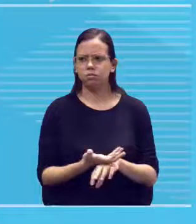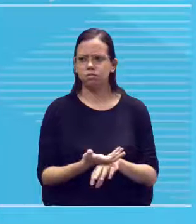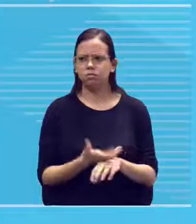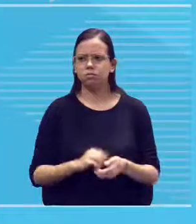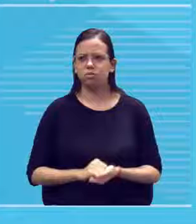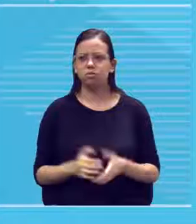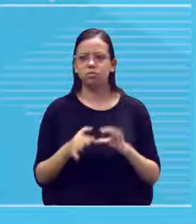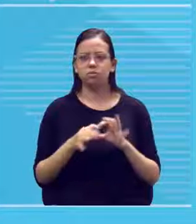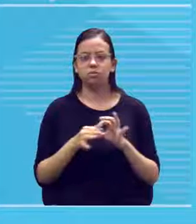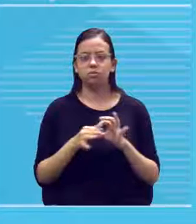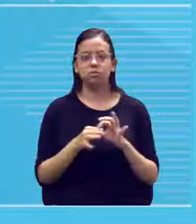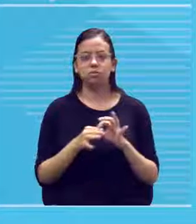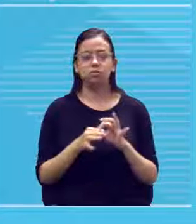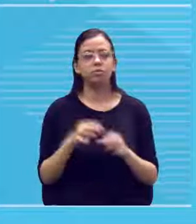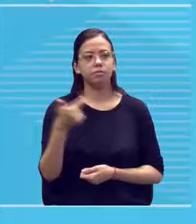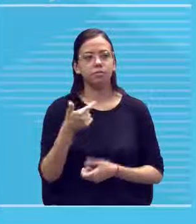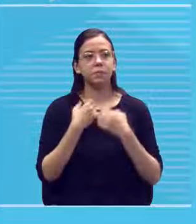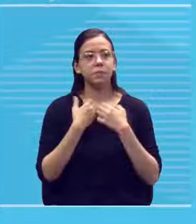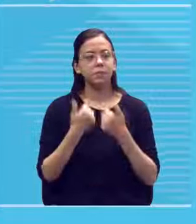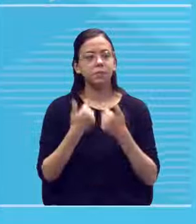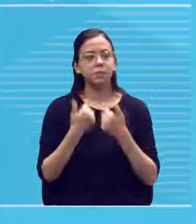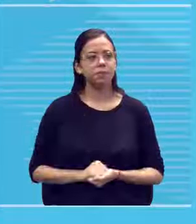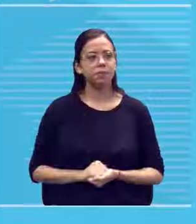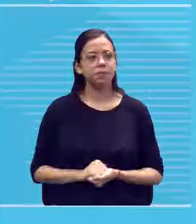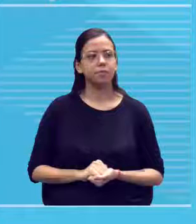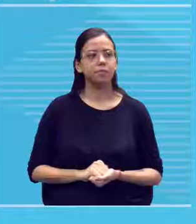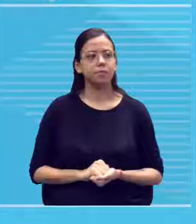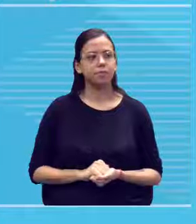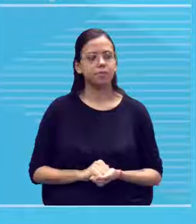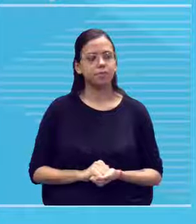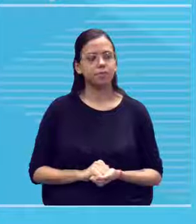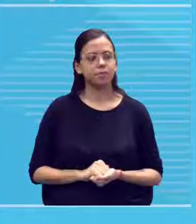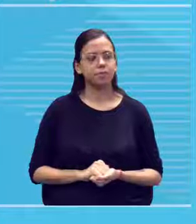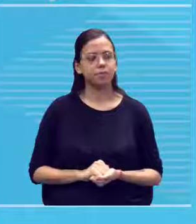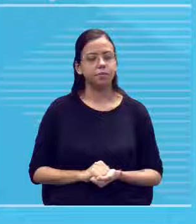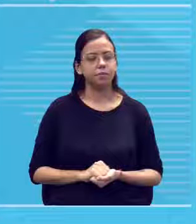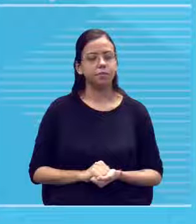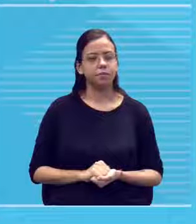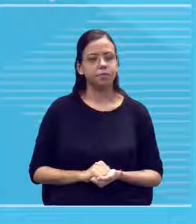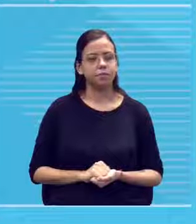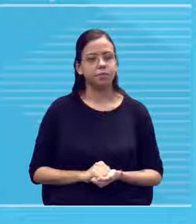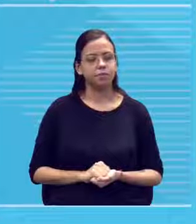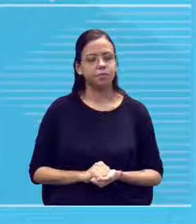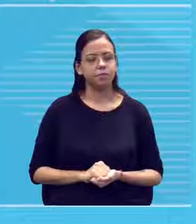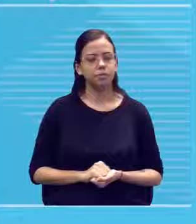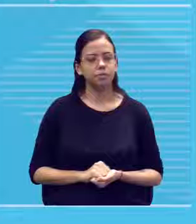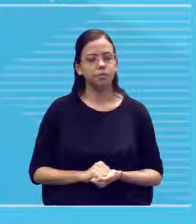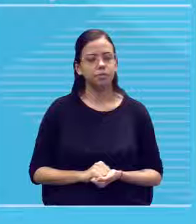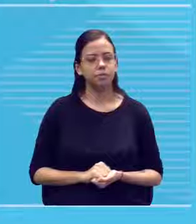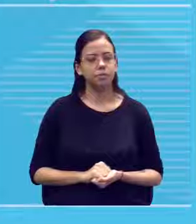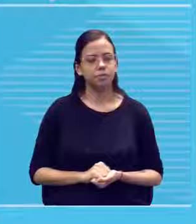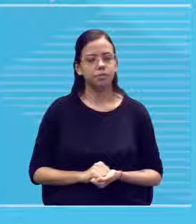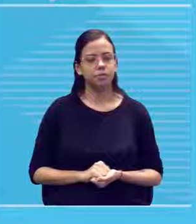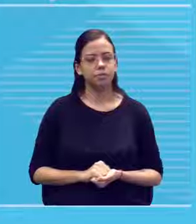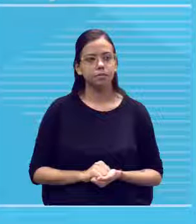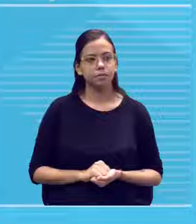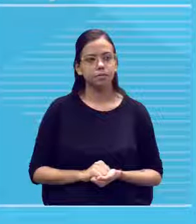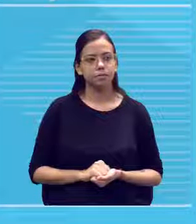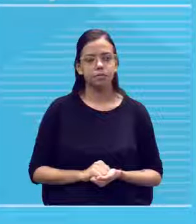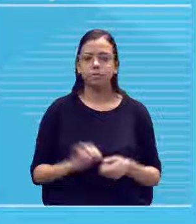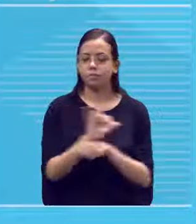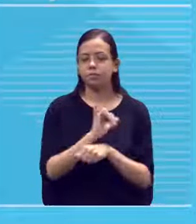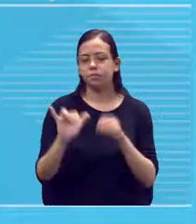tudo bem muita luz que eu passaram não avesso uma forma que você tem o Detran